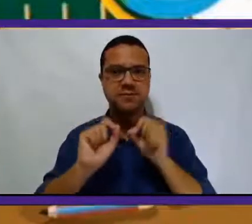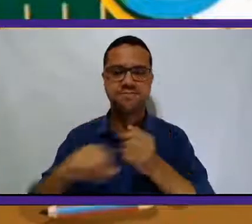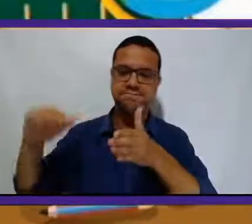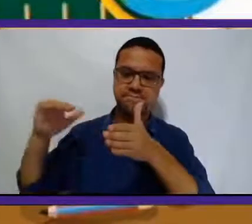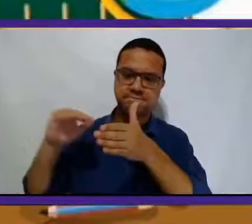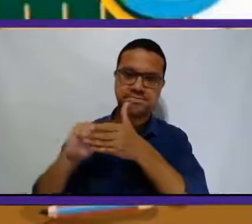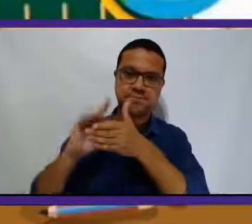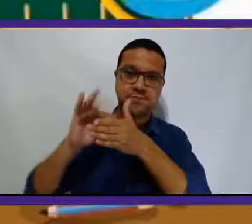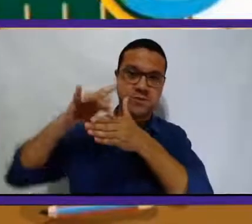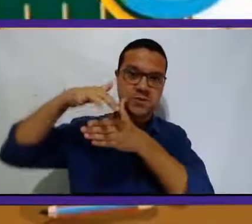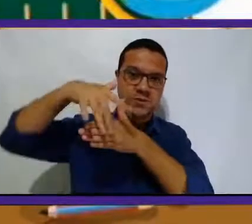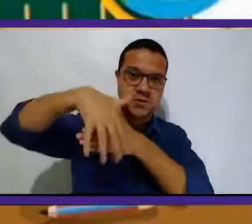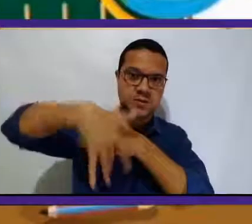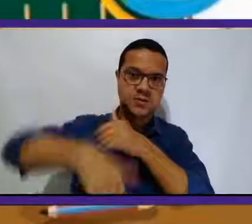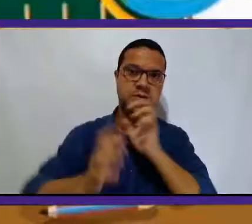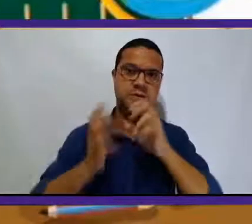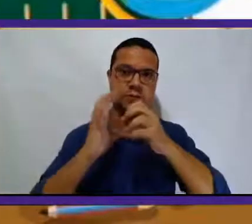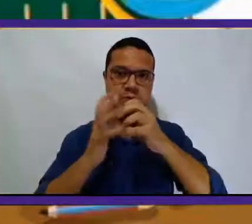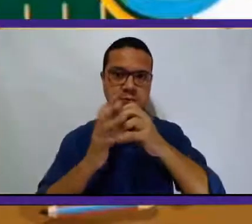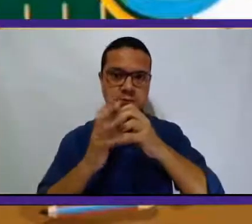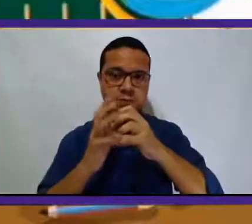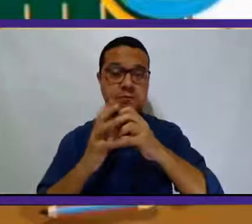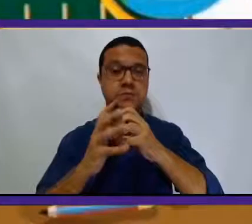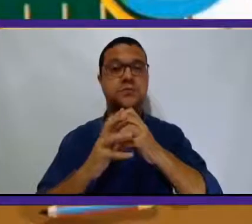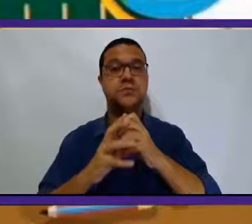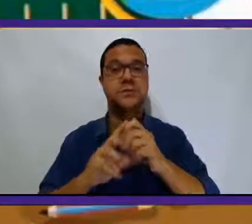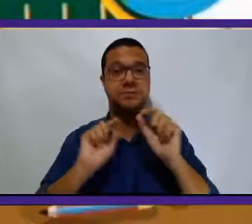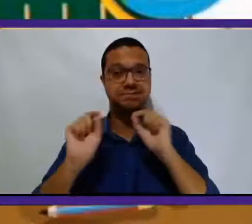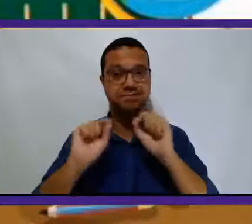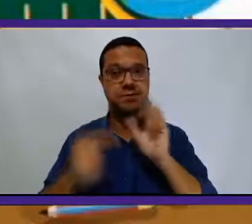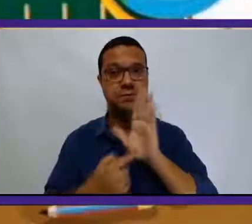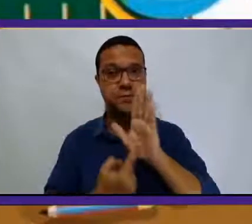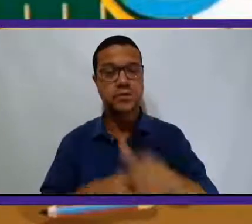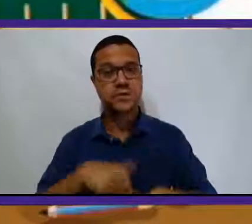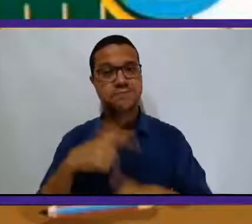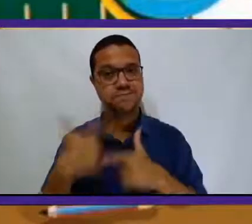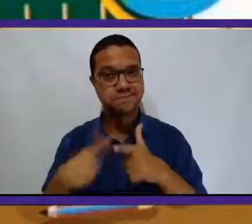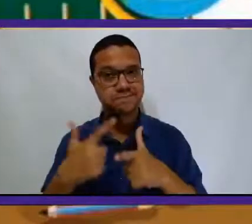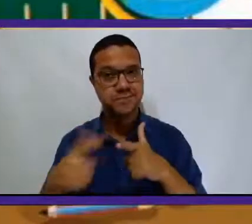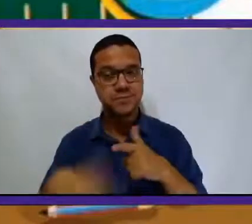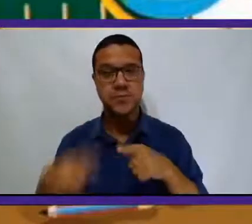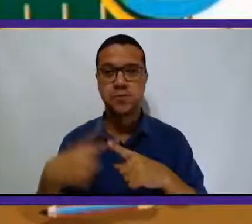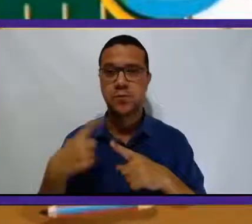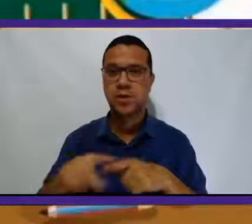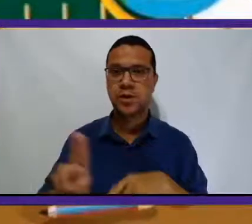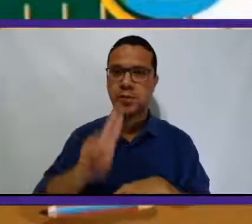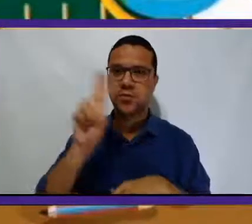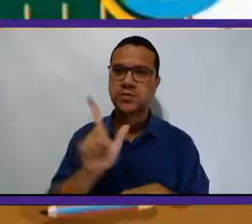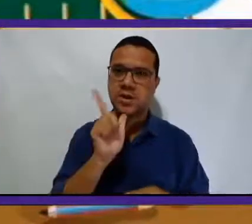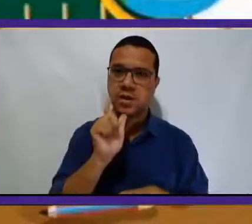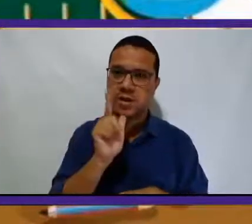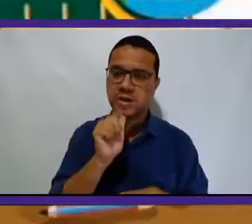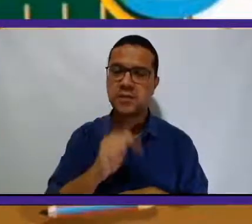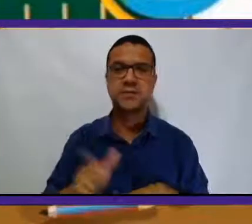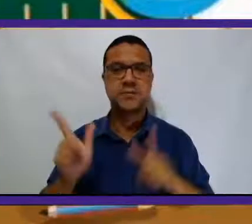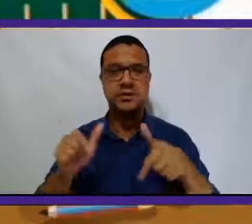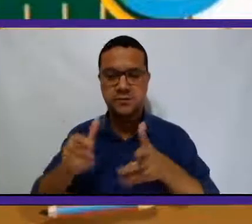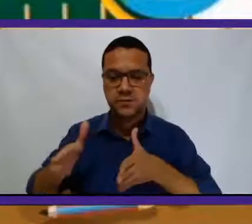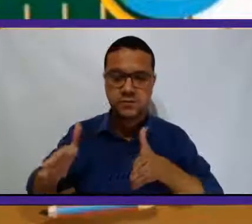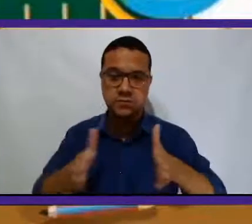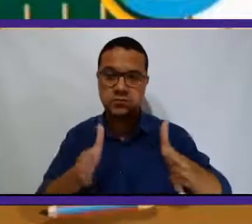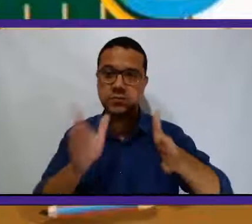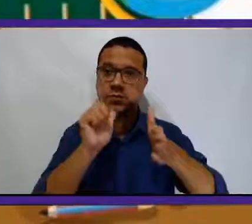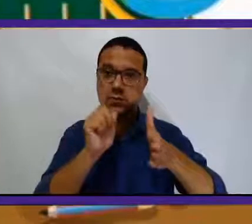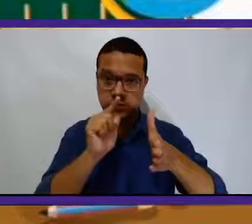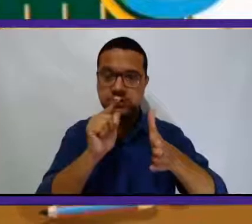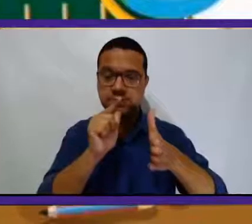A usina Hidrelétrica O que nos remete A um outro problema A questão Do uso Da água Então A água fluvial Que é a água Dos